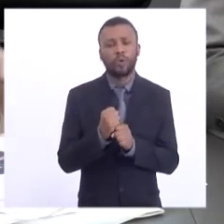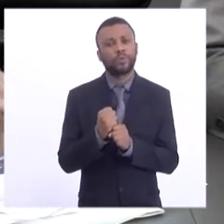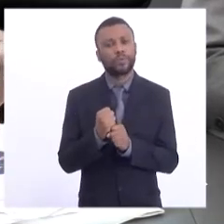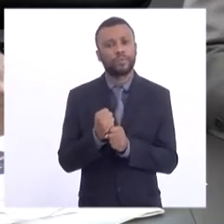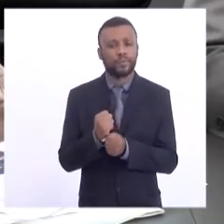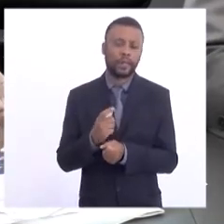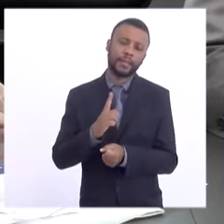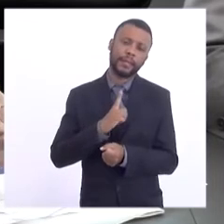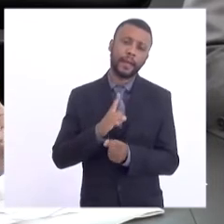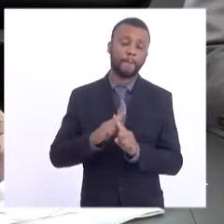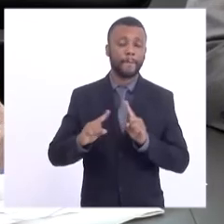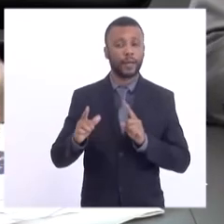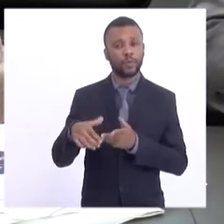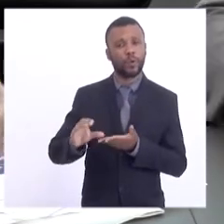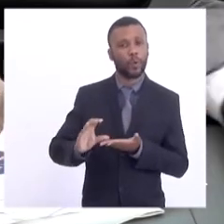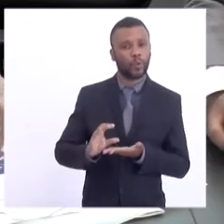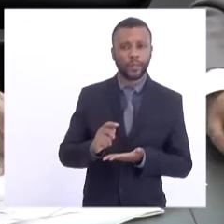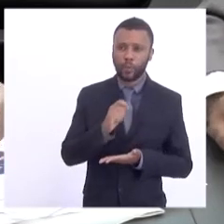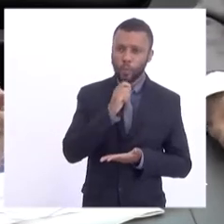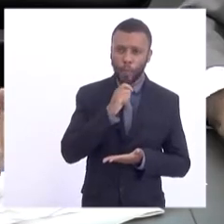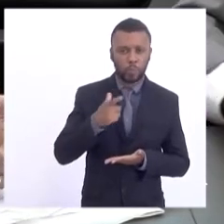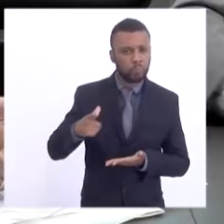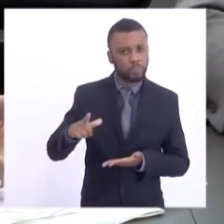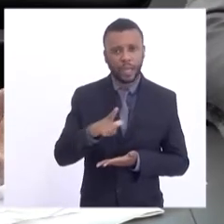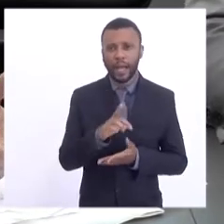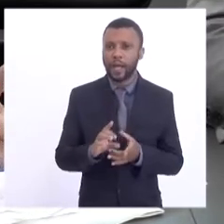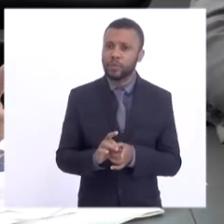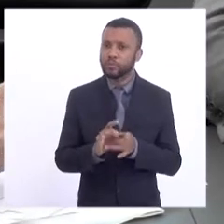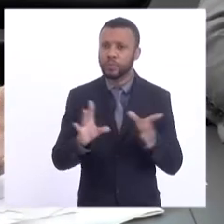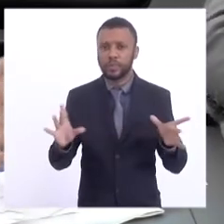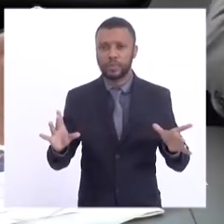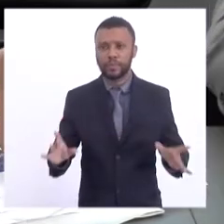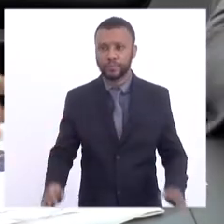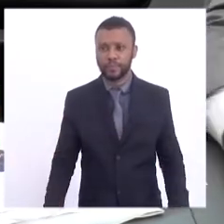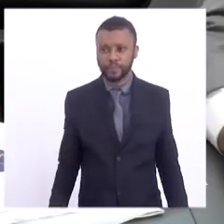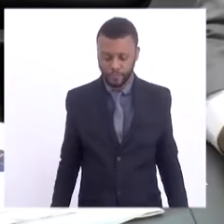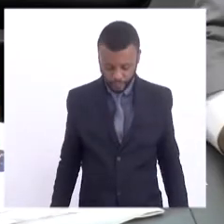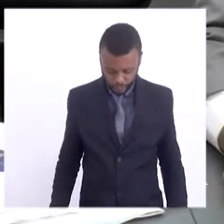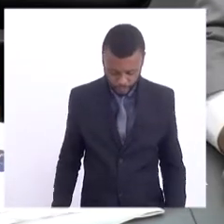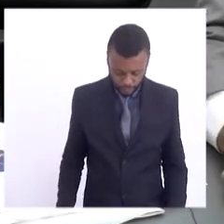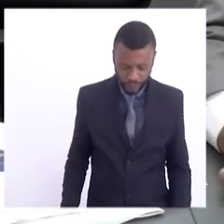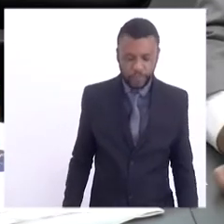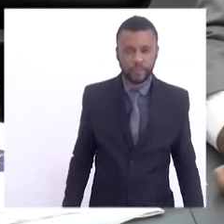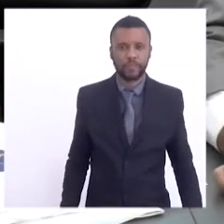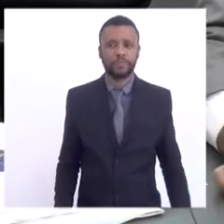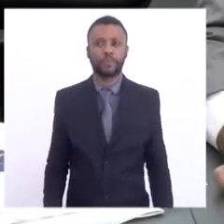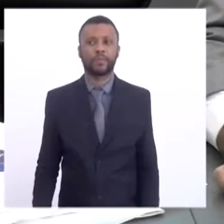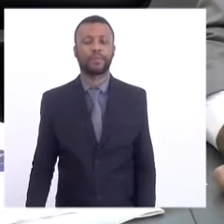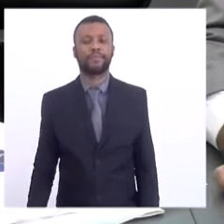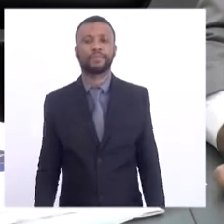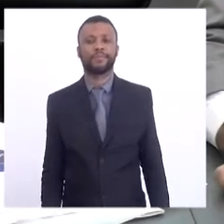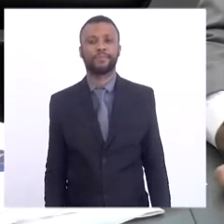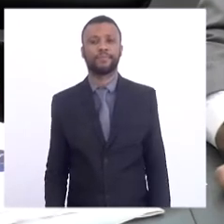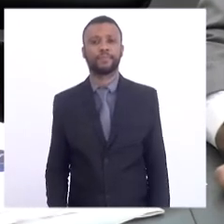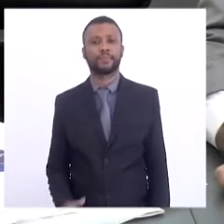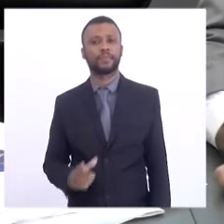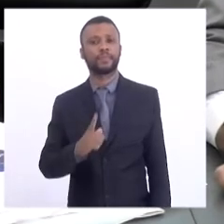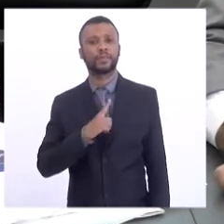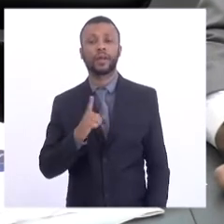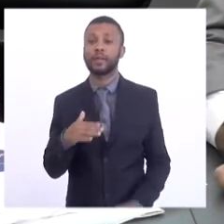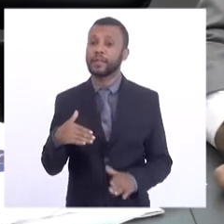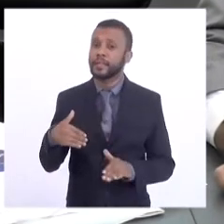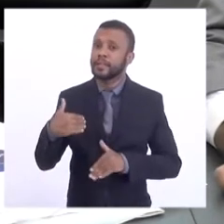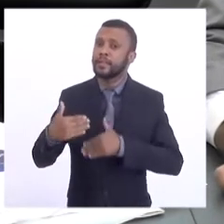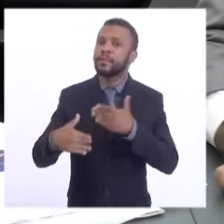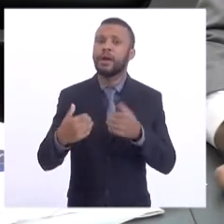não está disponível na conta para pagamento imediato ou não isso depende de arrecadação que vai se de correndo ao longo do